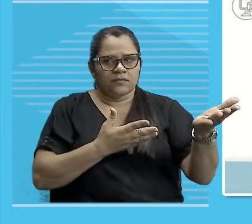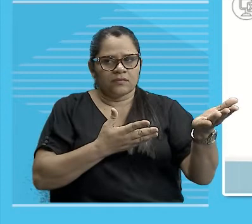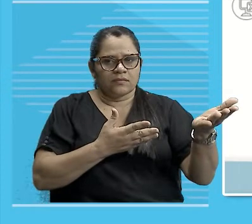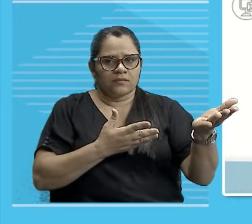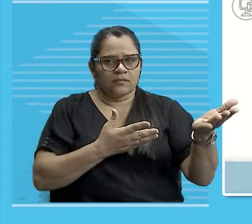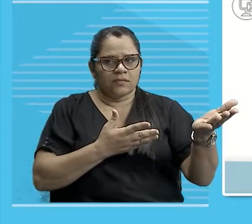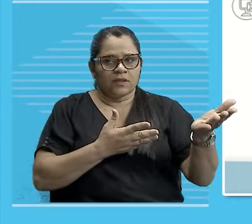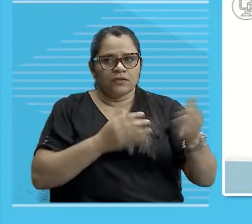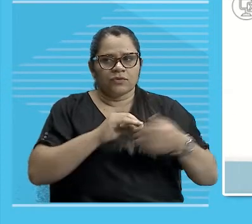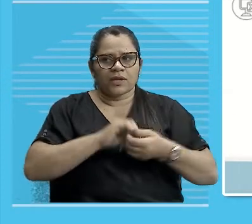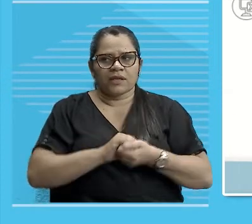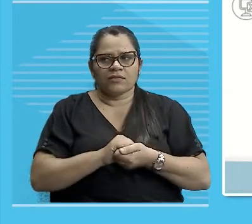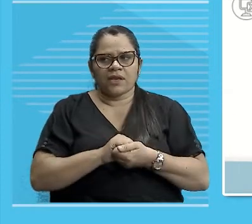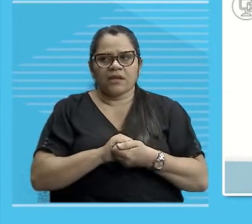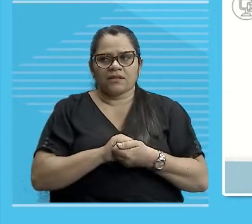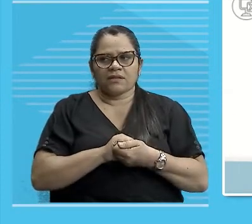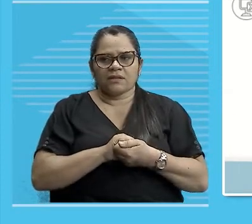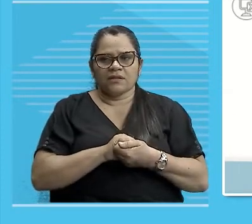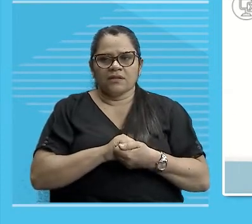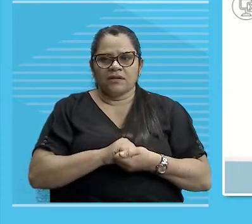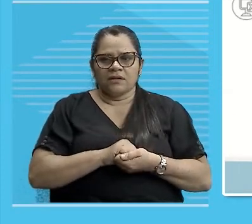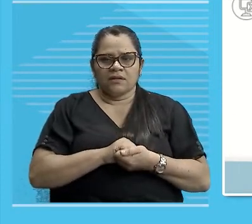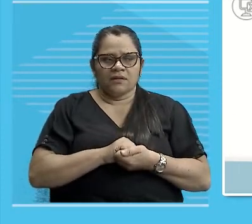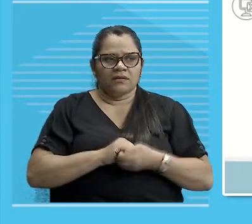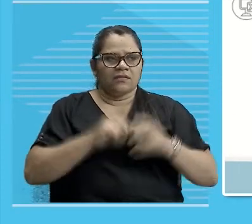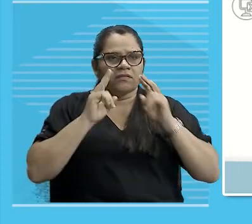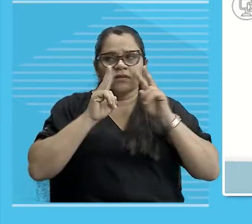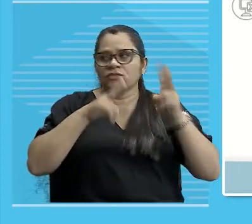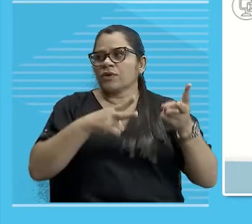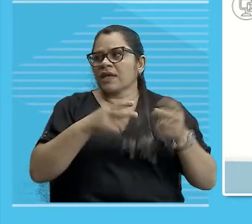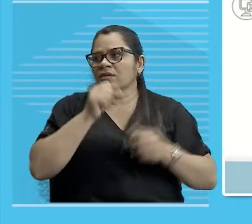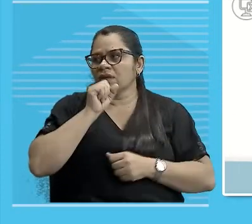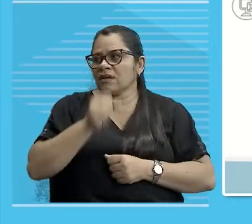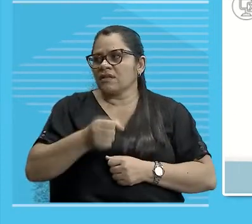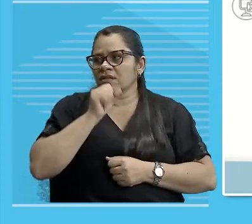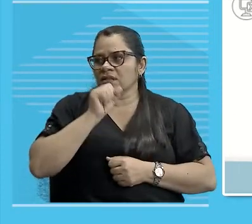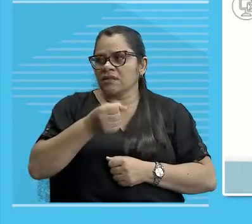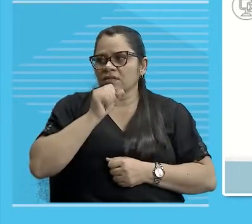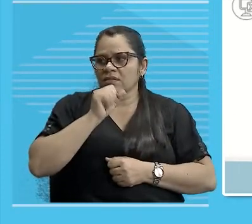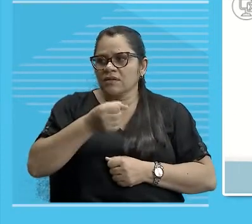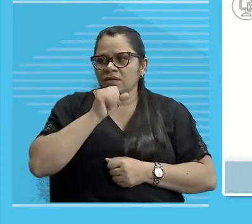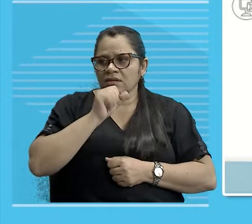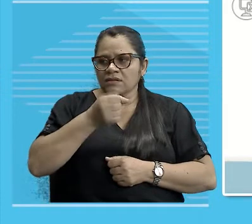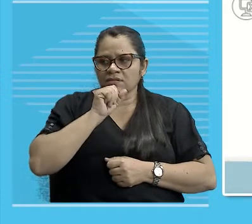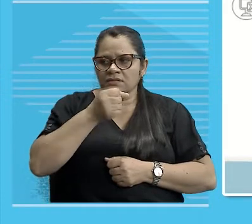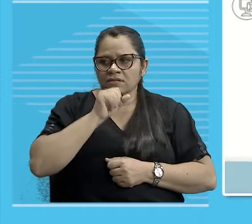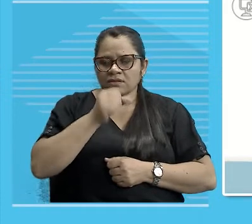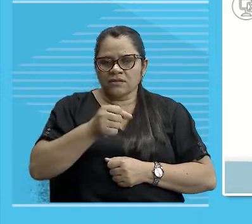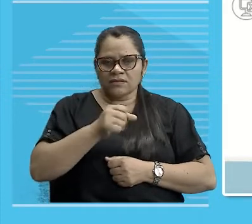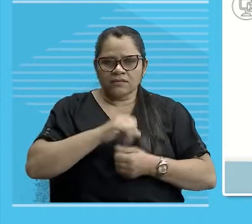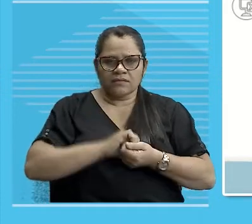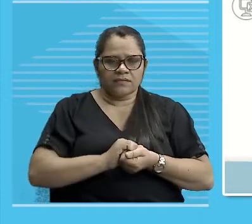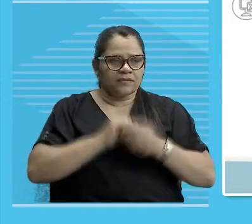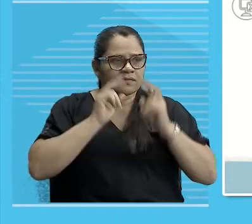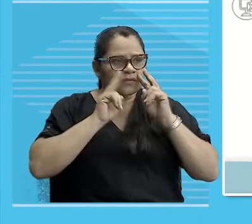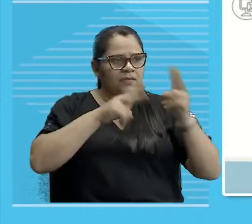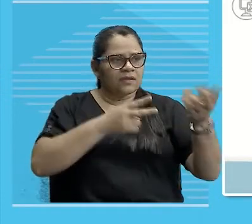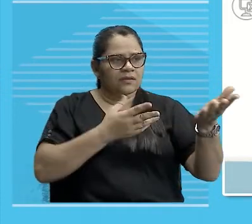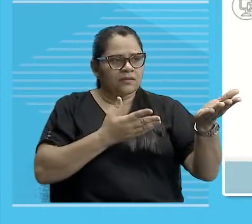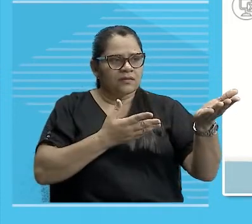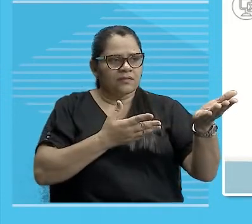Olha só o reporte anual da saúde mental dos brasileiros. Isso aqui são dados da plataforma Psicologia